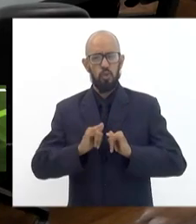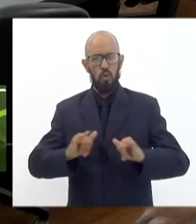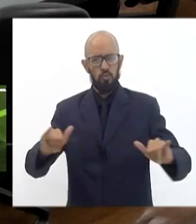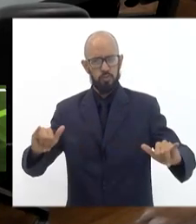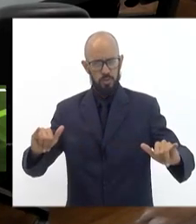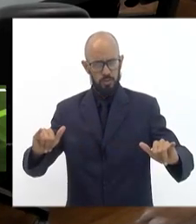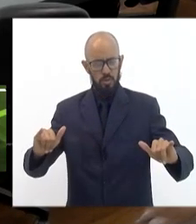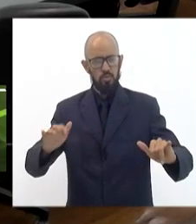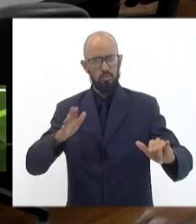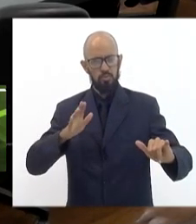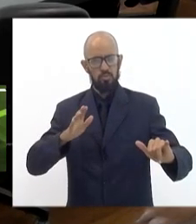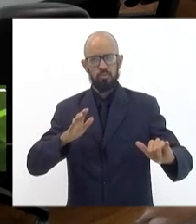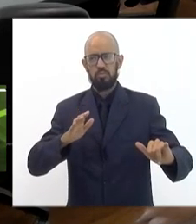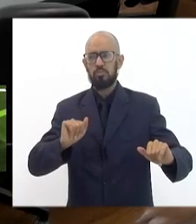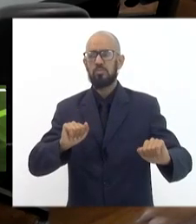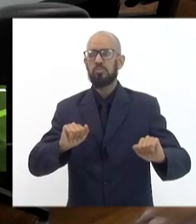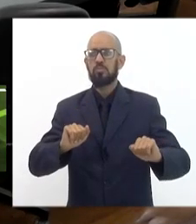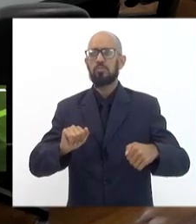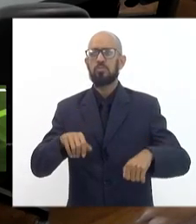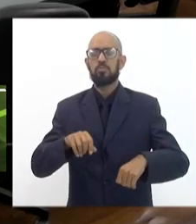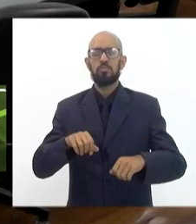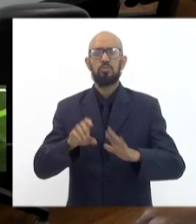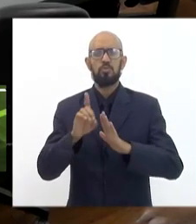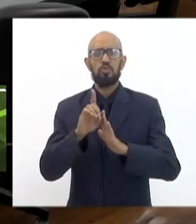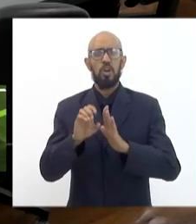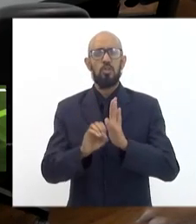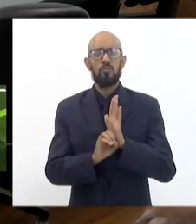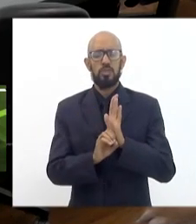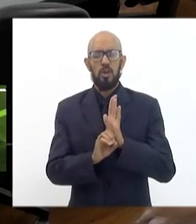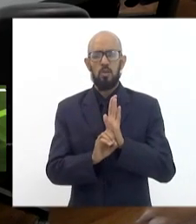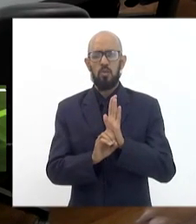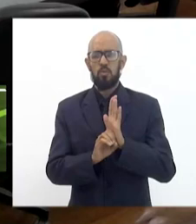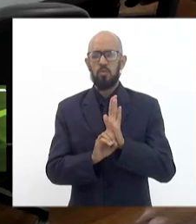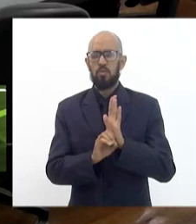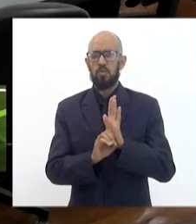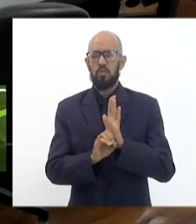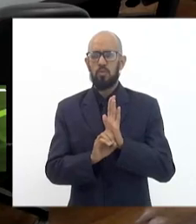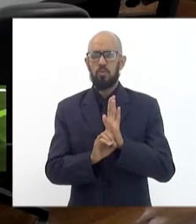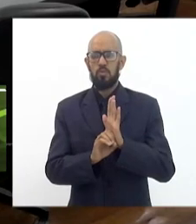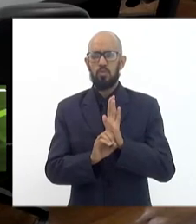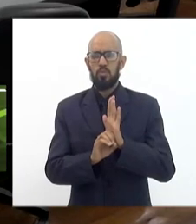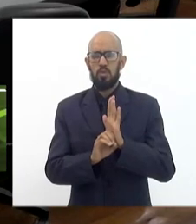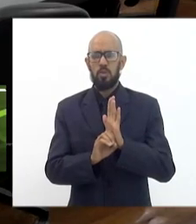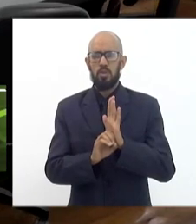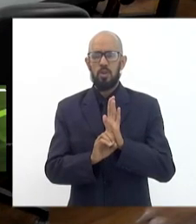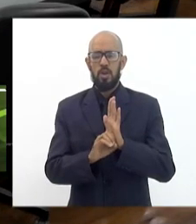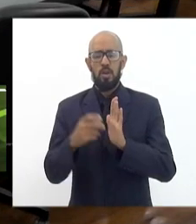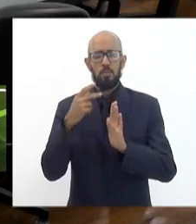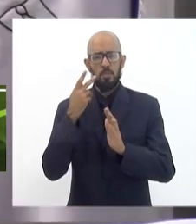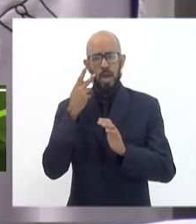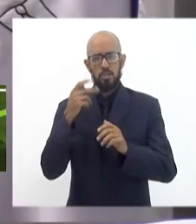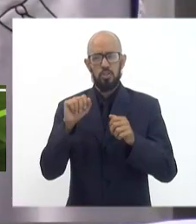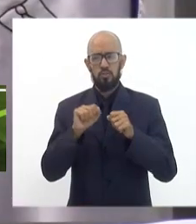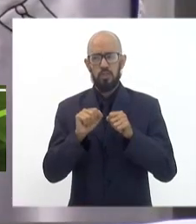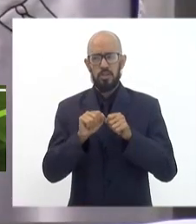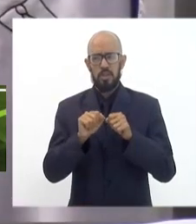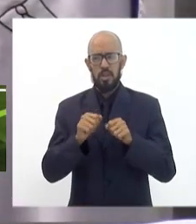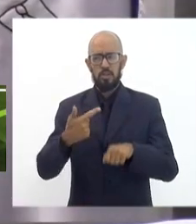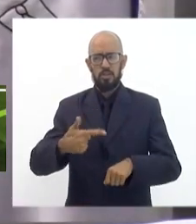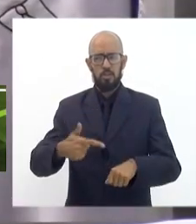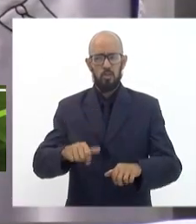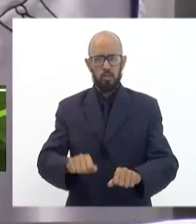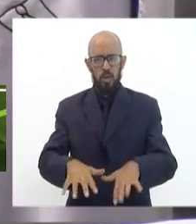devidamente publicado no Diário Oficial para a realização da 2ª audiência